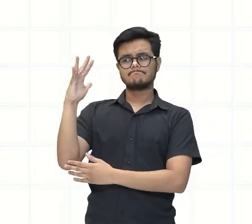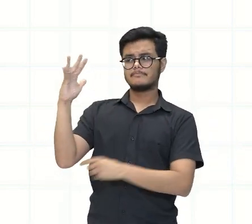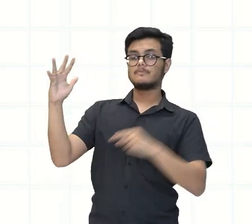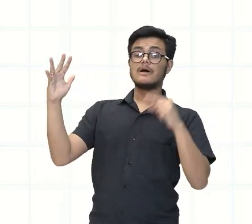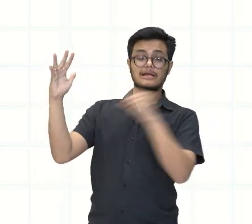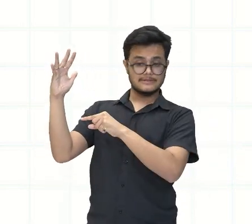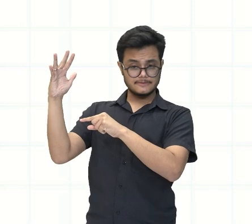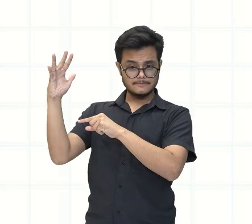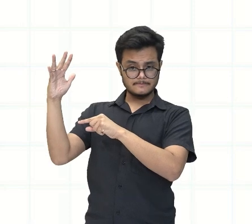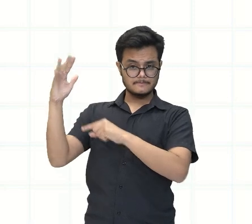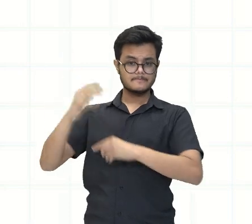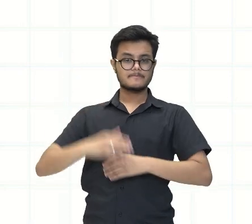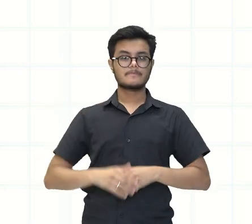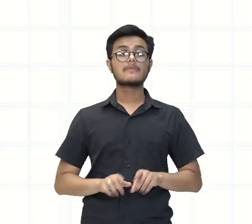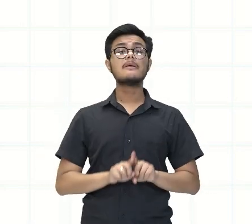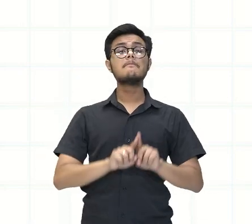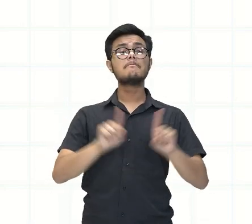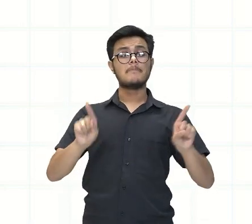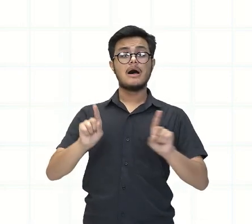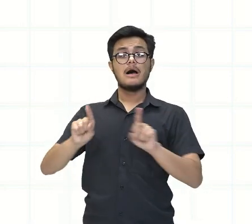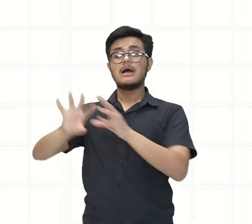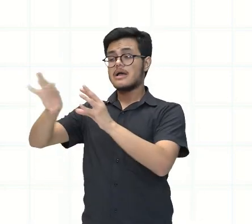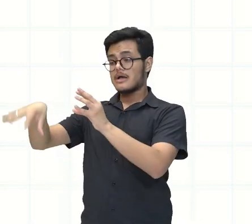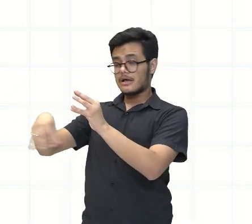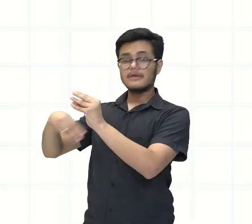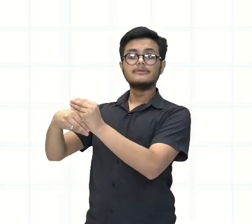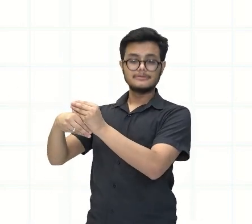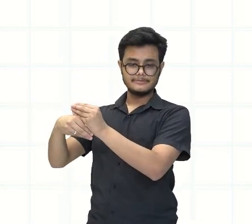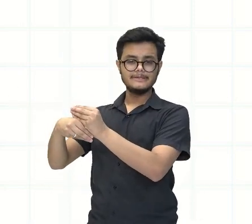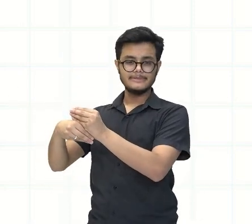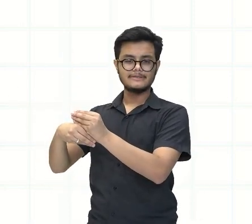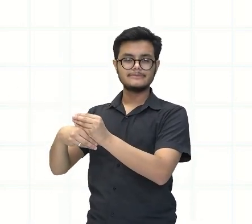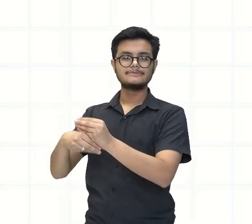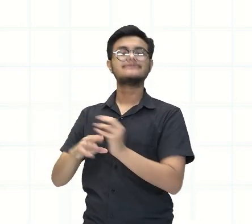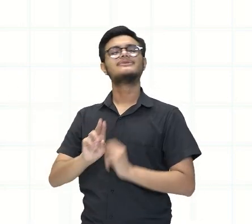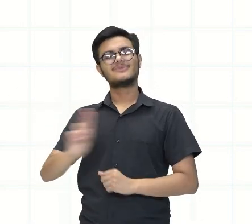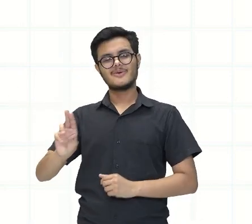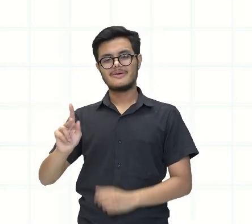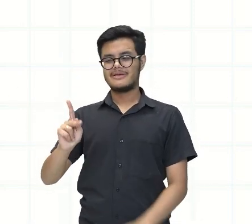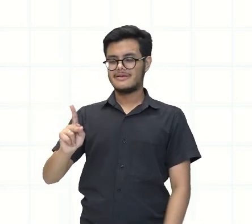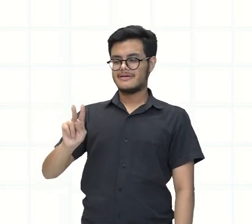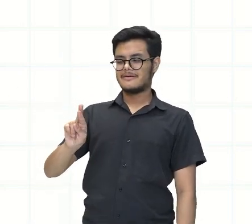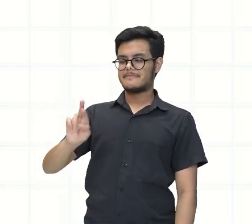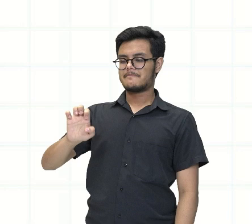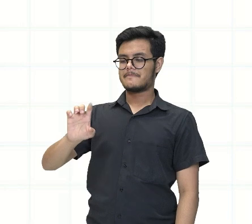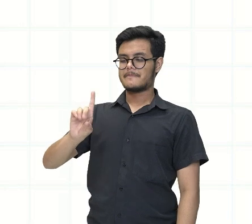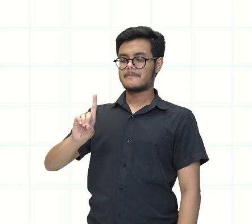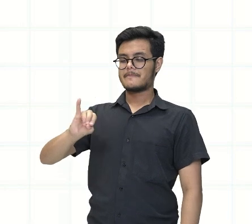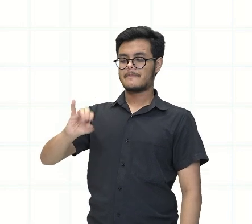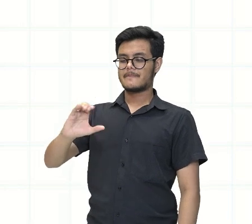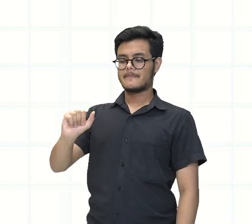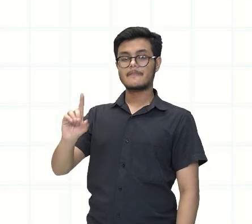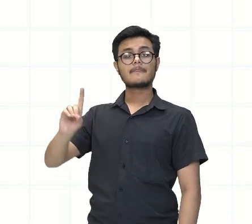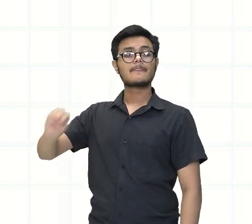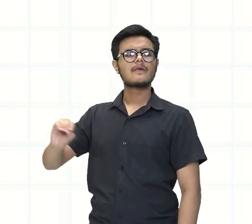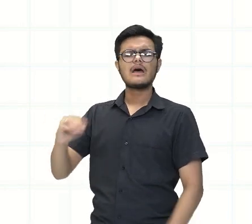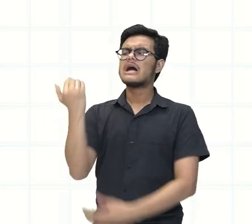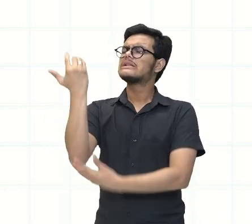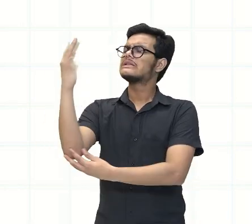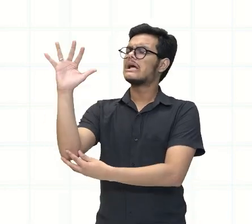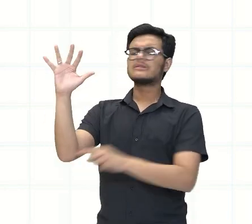com uma palavra que caracteriza esse sujeito de alguma forma, que no caso